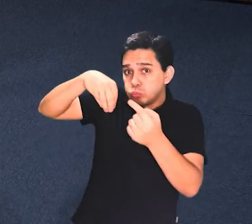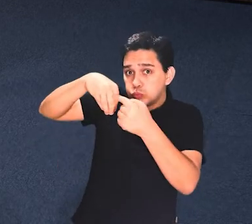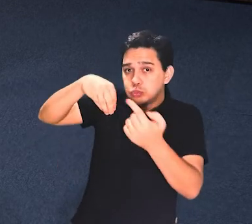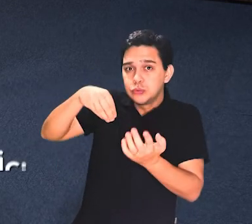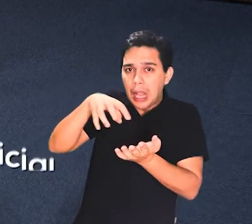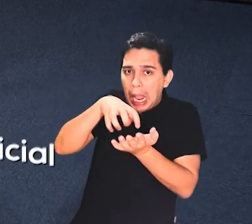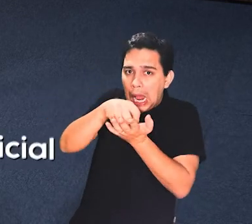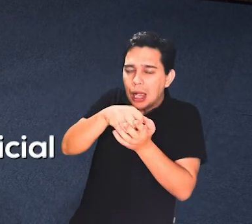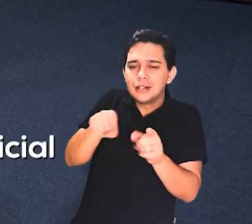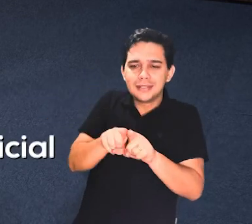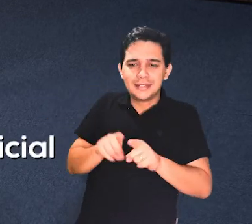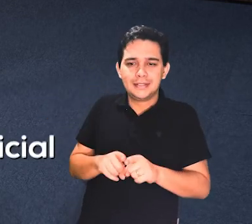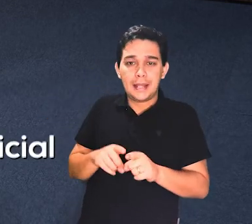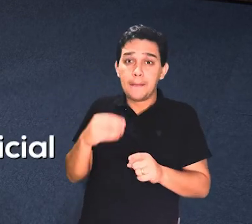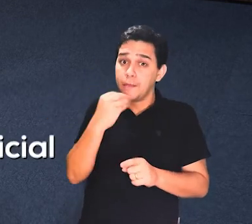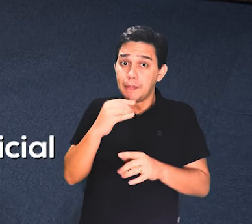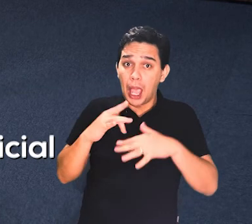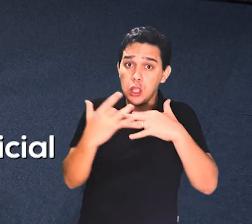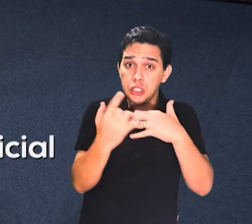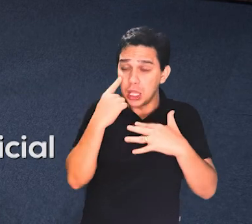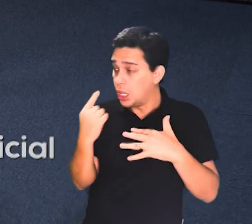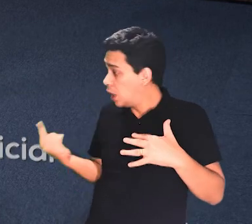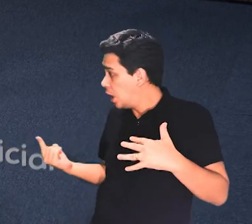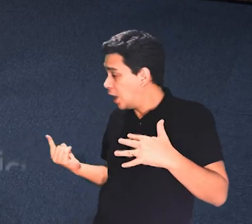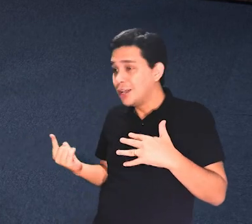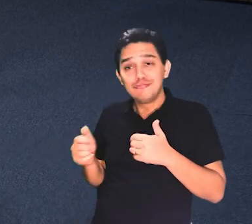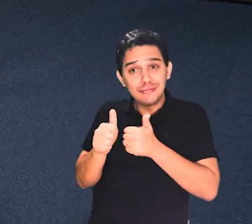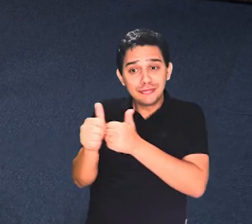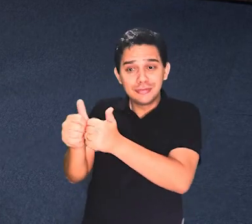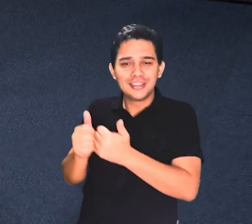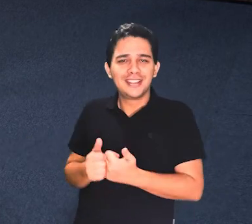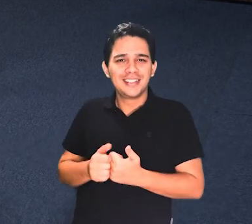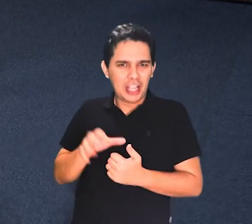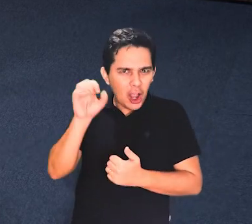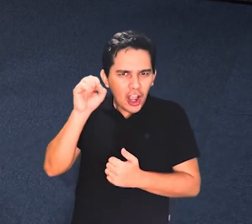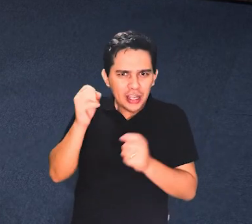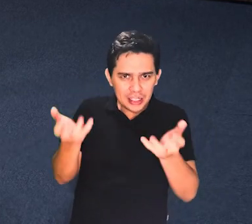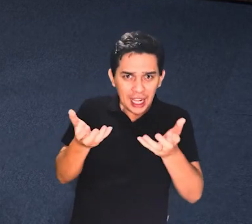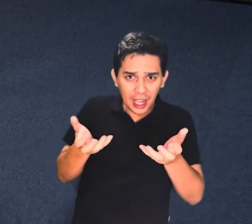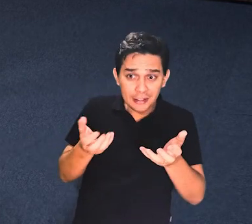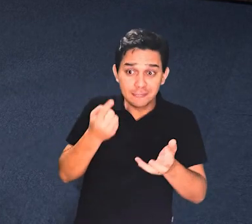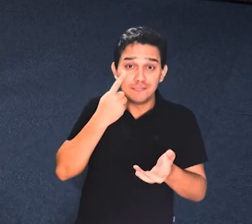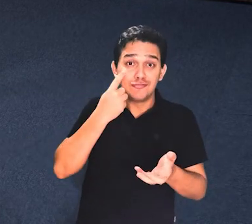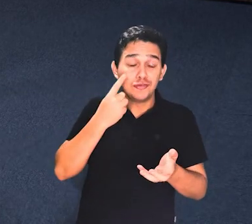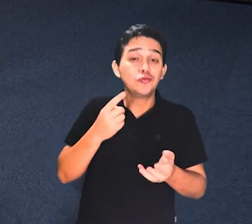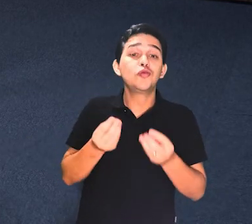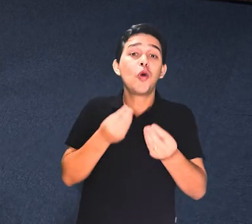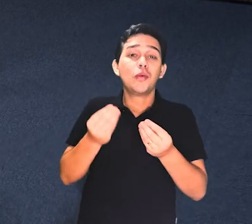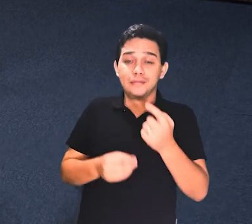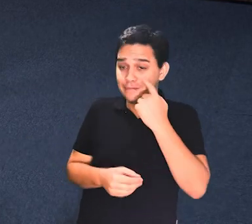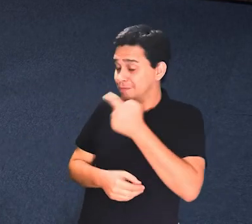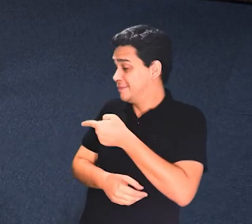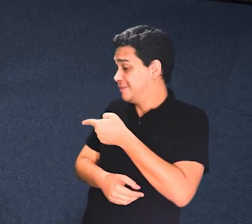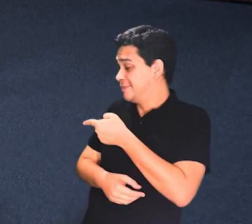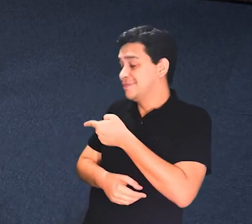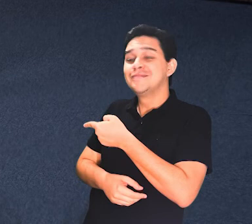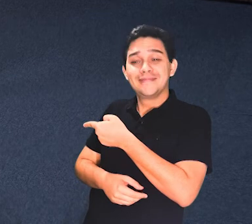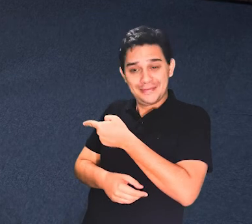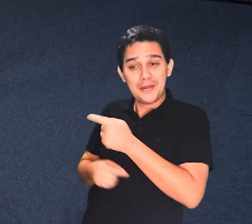de nos seguir nas nossas redes sociais. O programa também está disponível em podcast. Ouça nas plataformas Deezer,